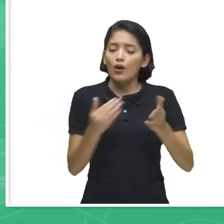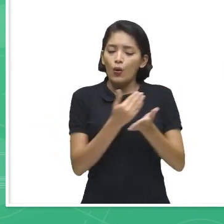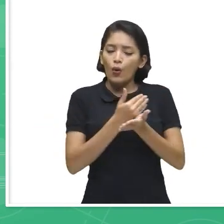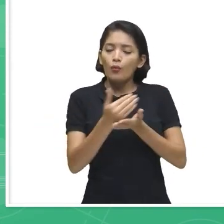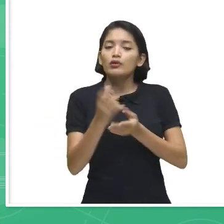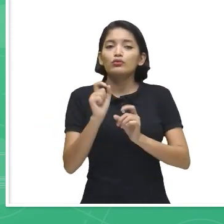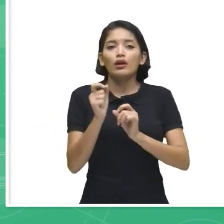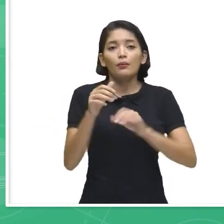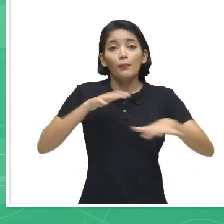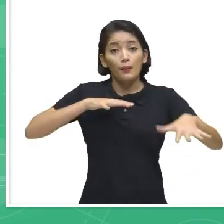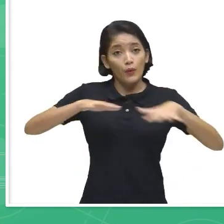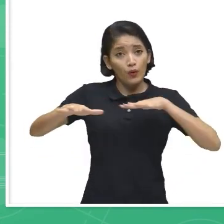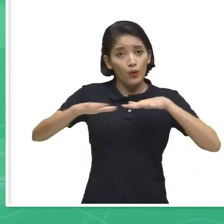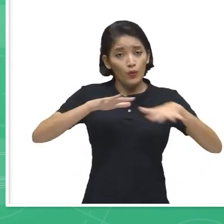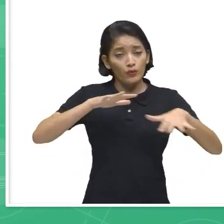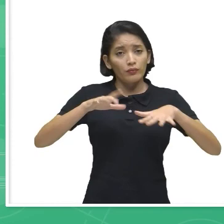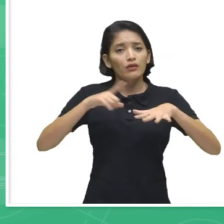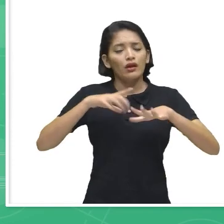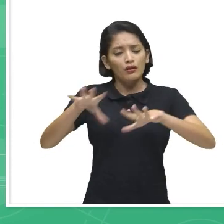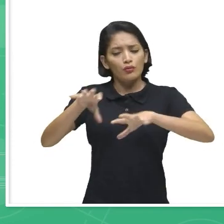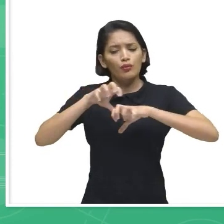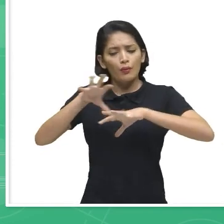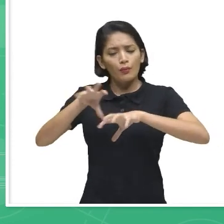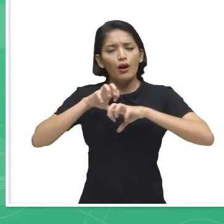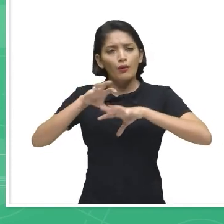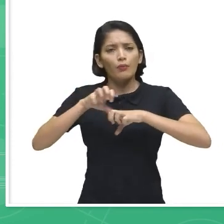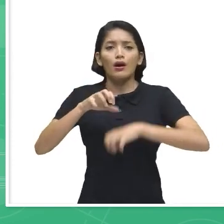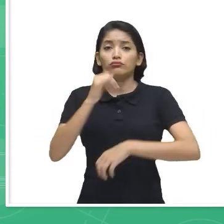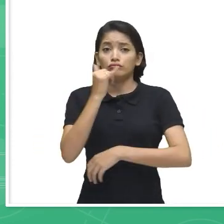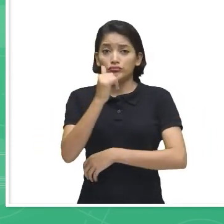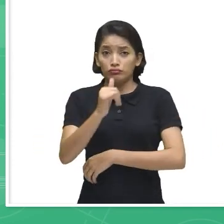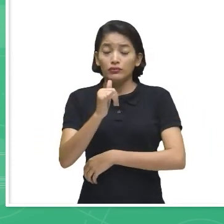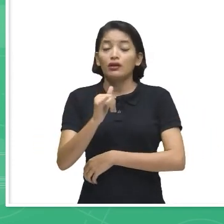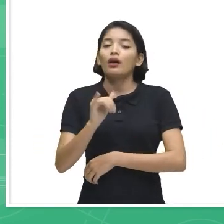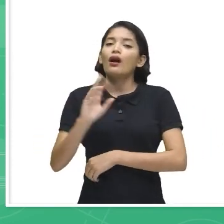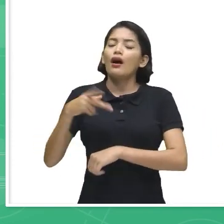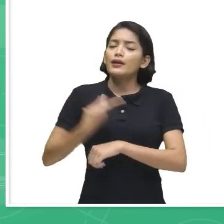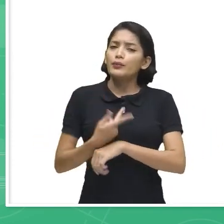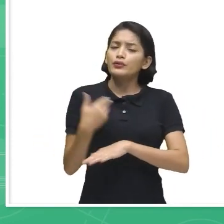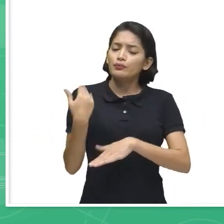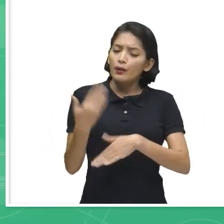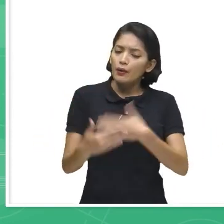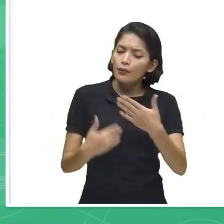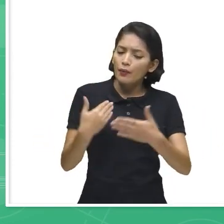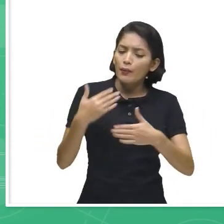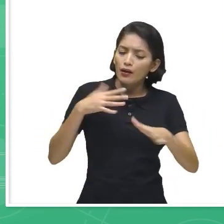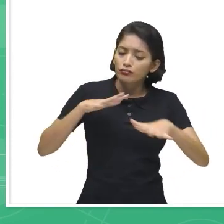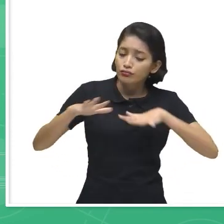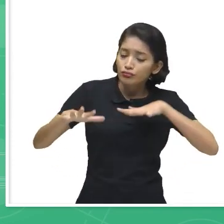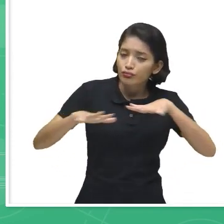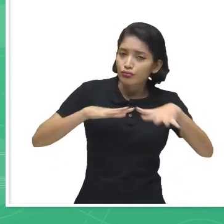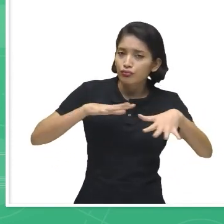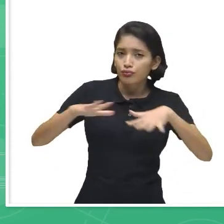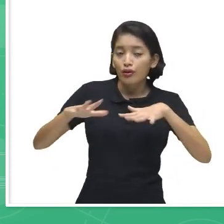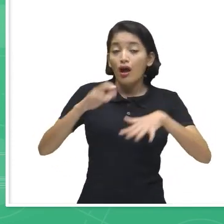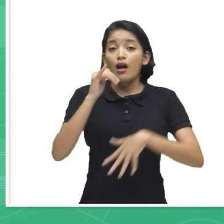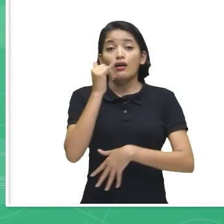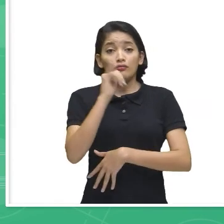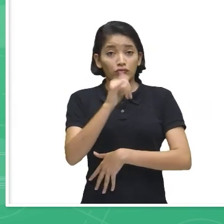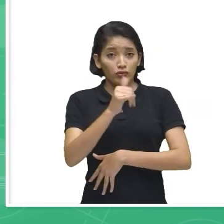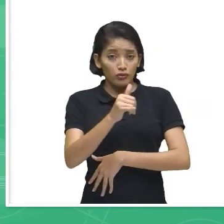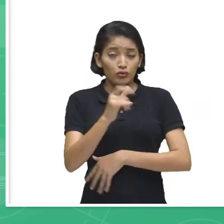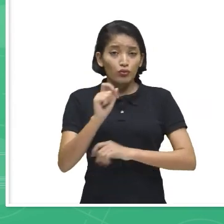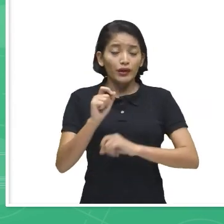movimento. Ou seja, ela adquire energia potencial elétrica e conforme ela vai se movimentando, essa energia potencial elétrica ela